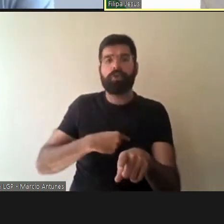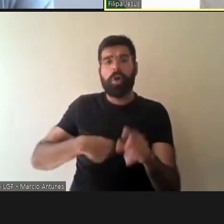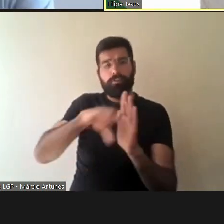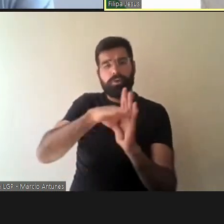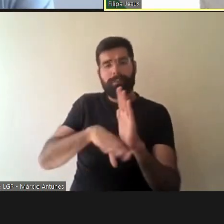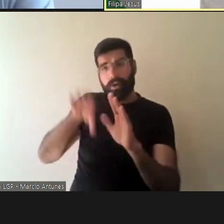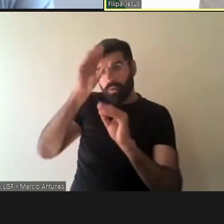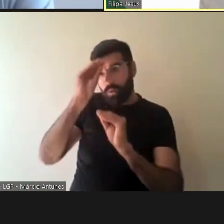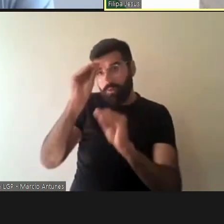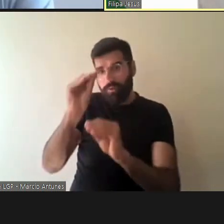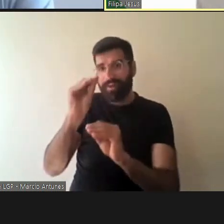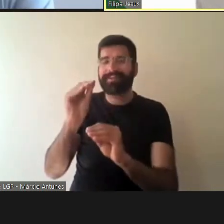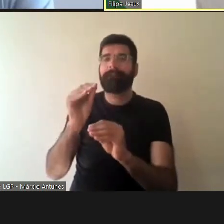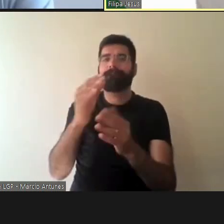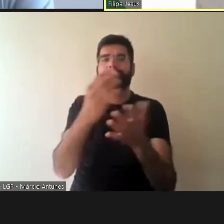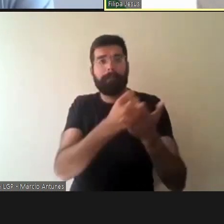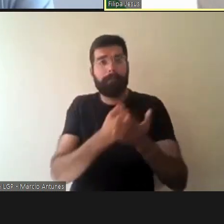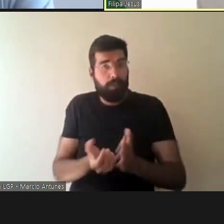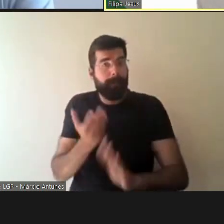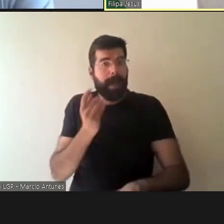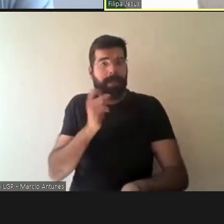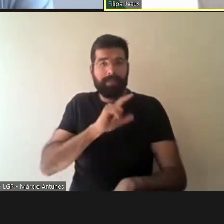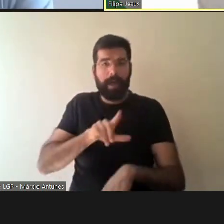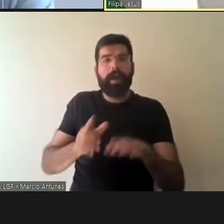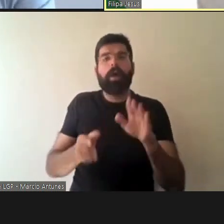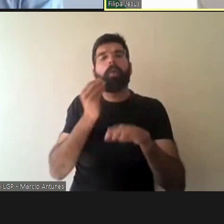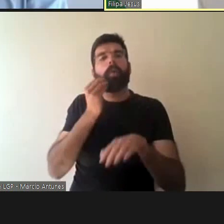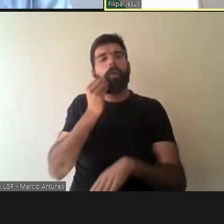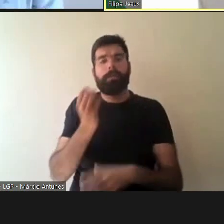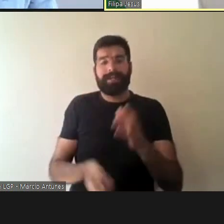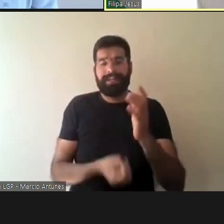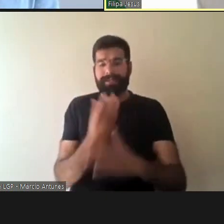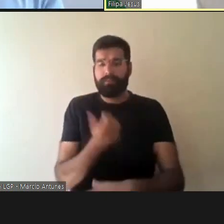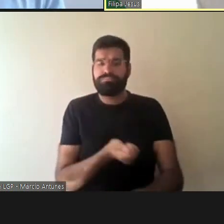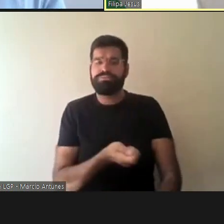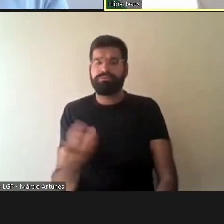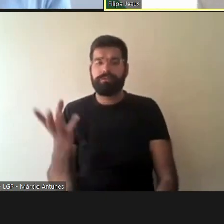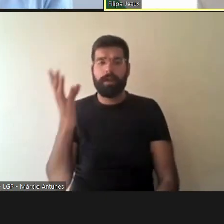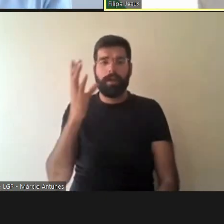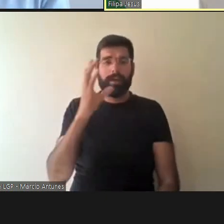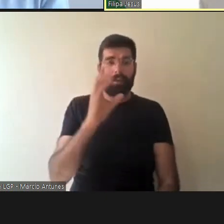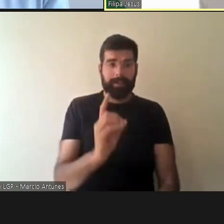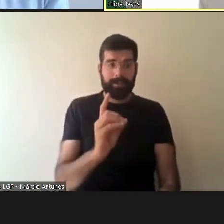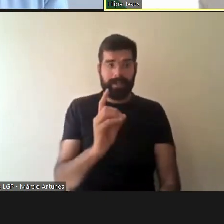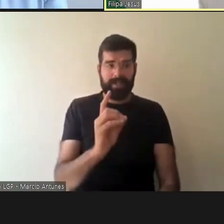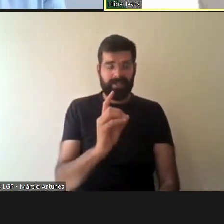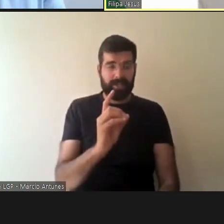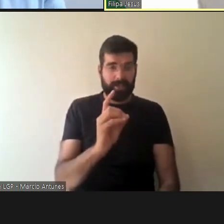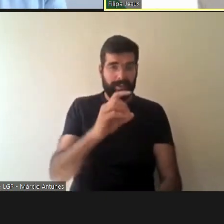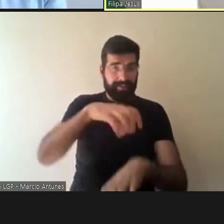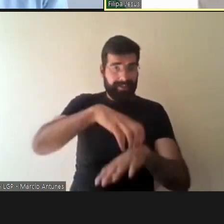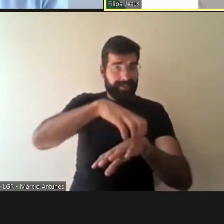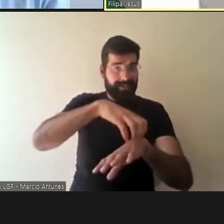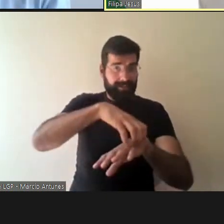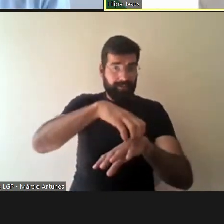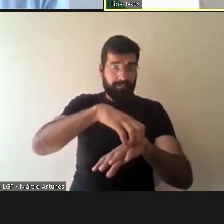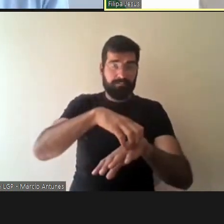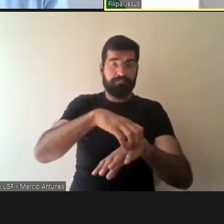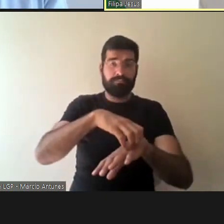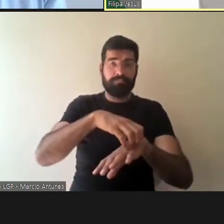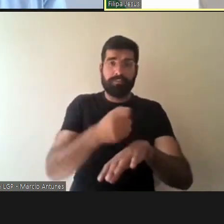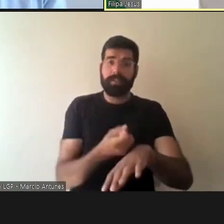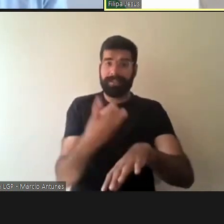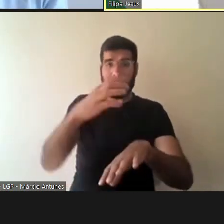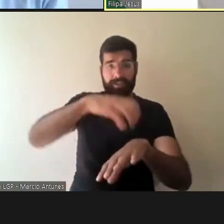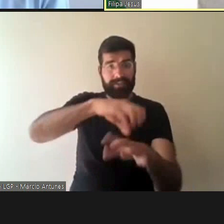AP através da criação destes 5 nas CCDRs mais o Centro da FEFAL, 6 centros